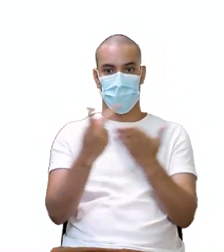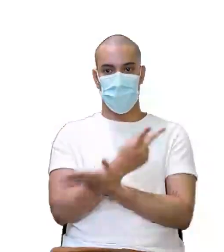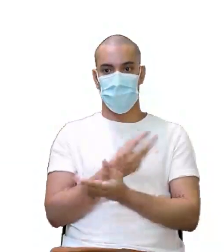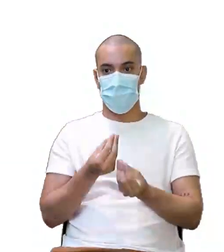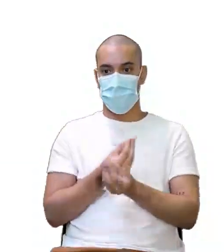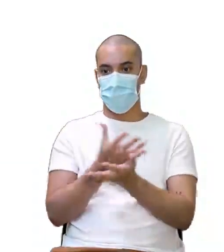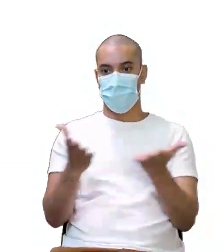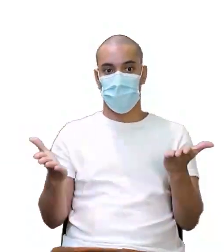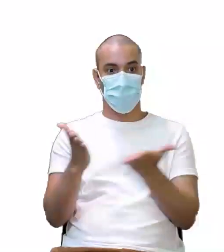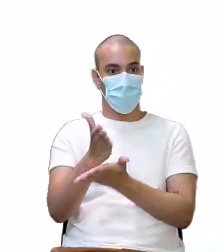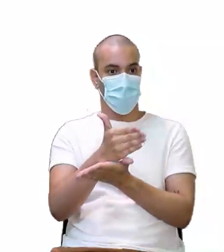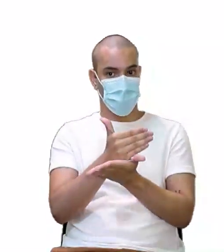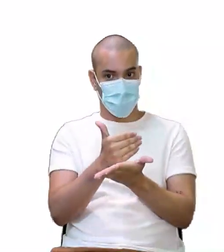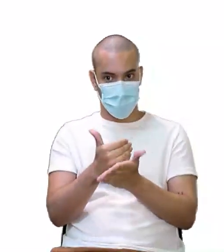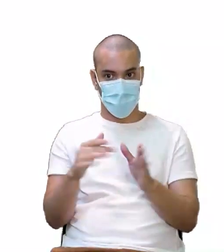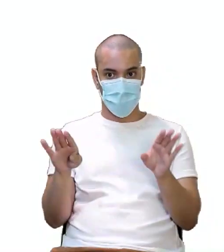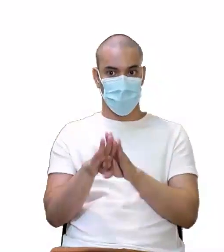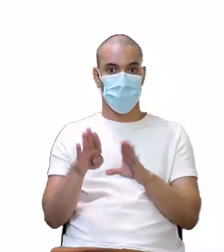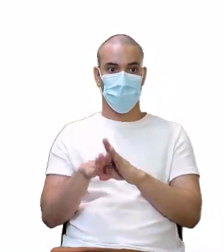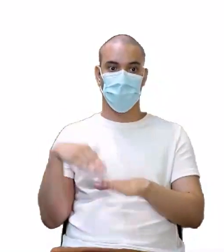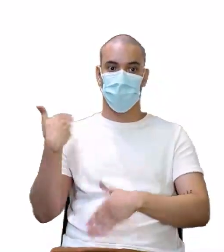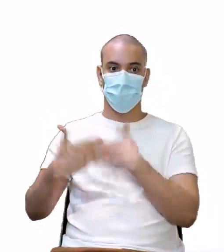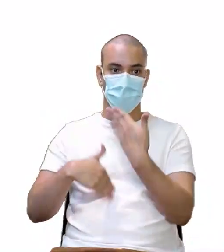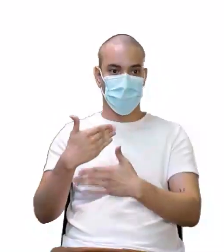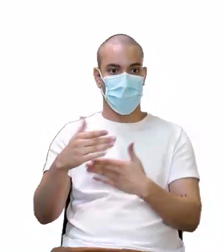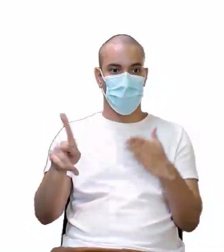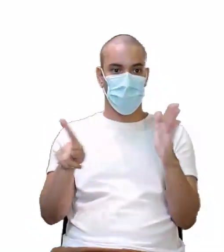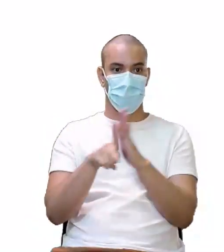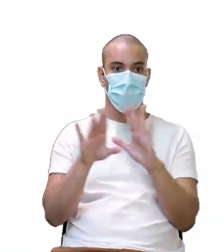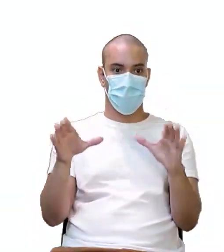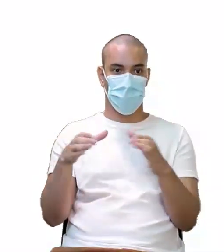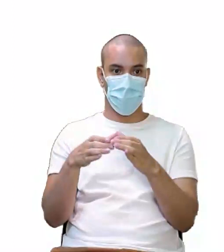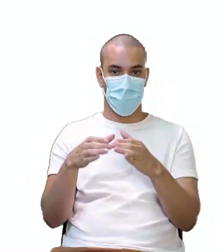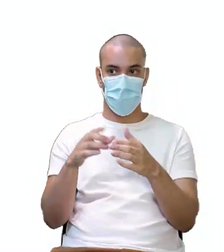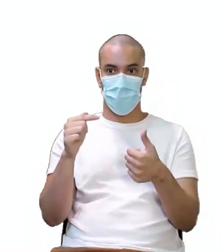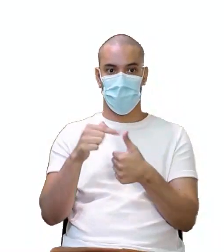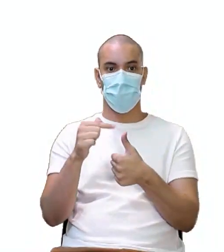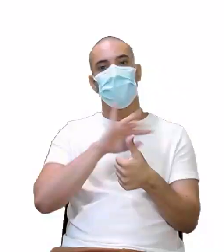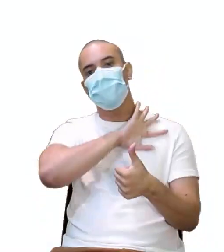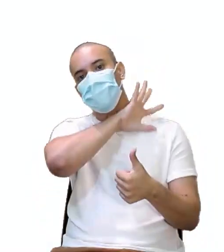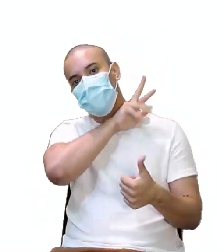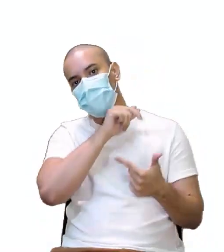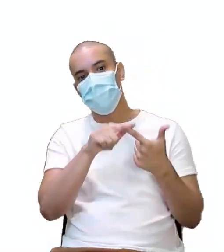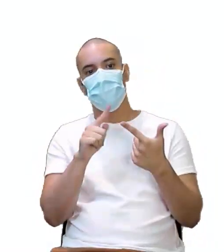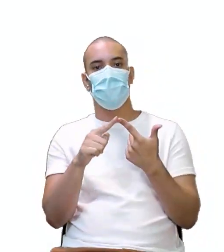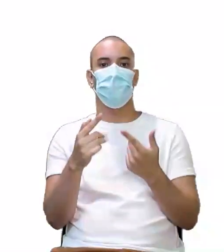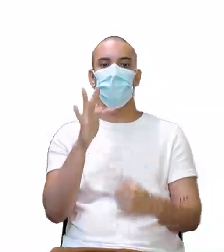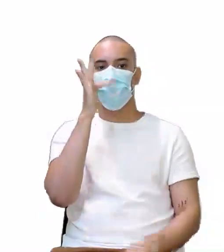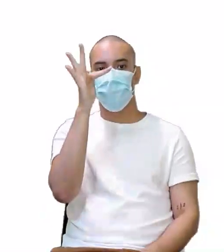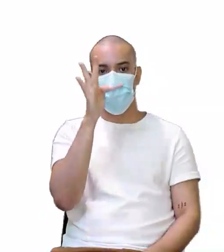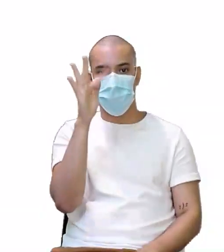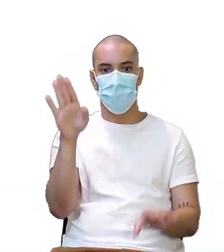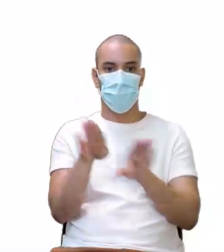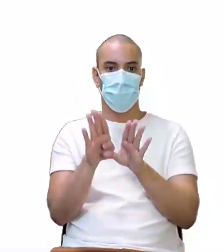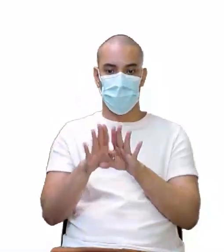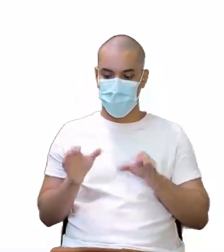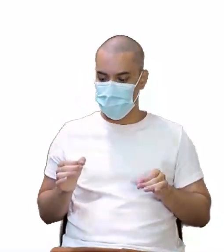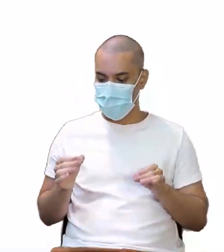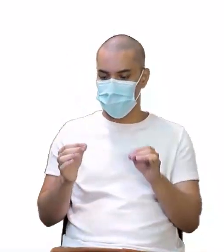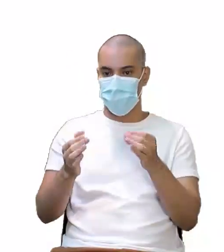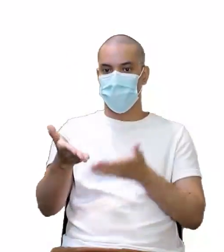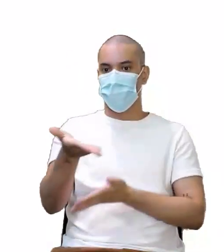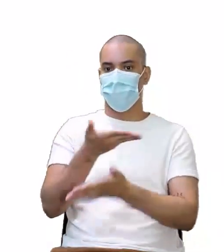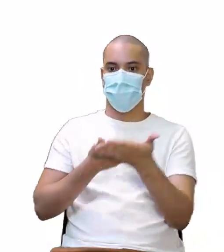a distribuição e abundância da fauna, flora e dos micro-organismos, considerando suas